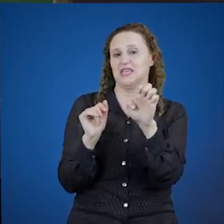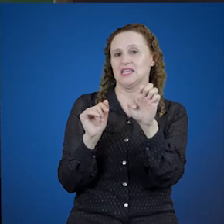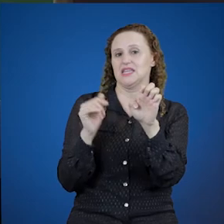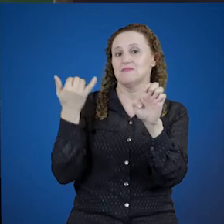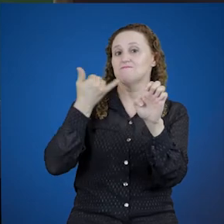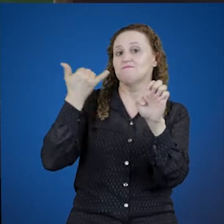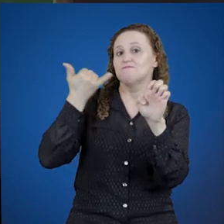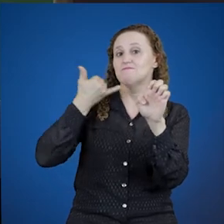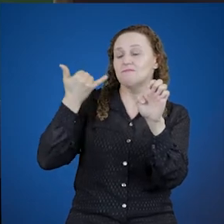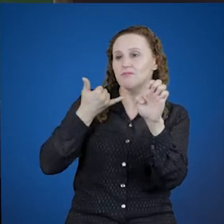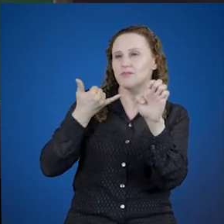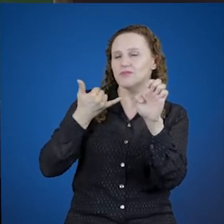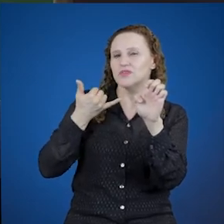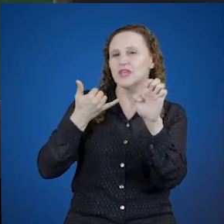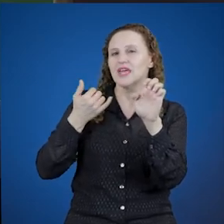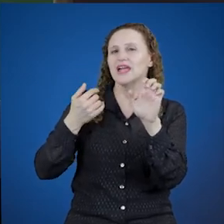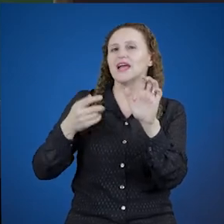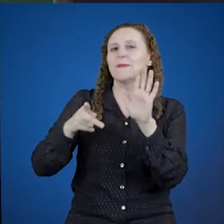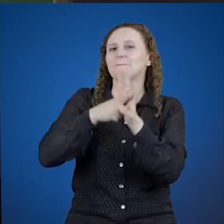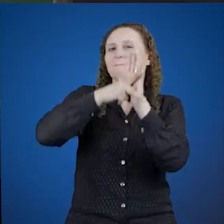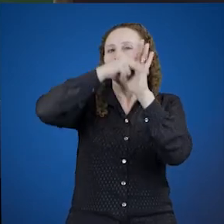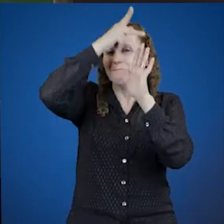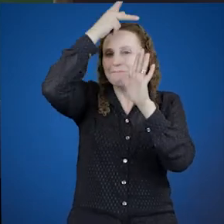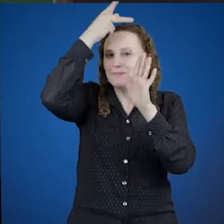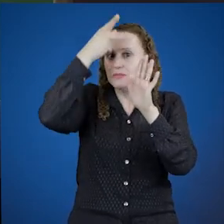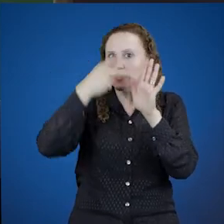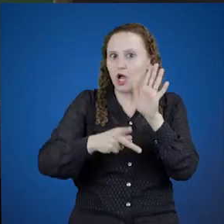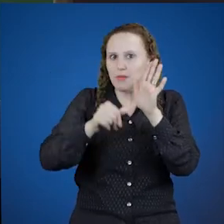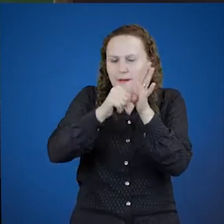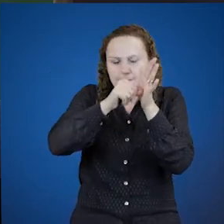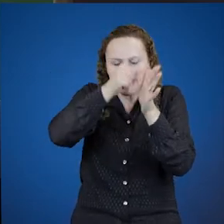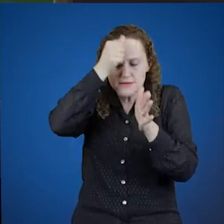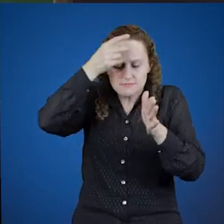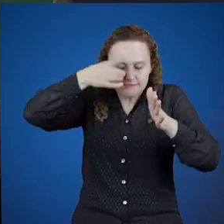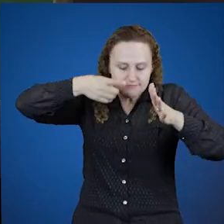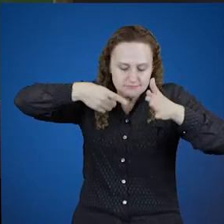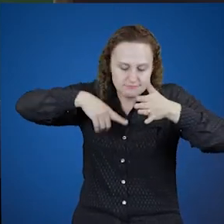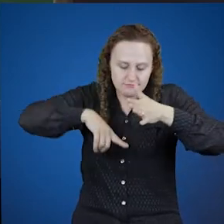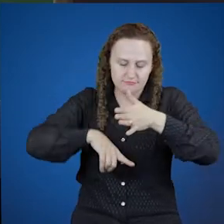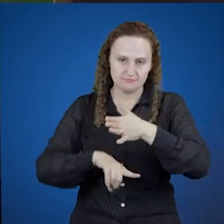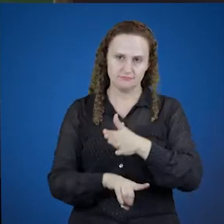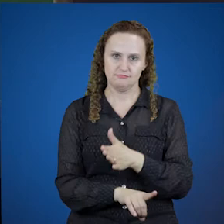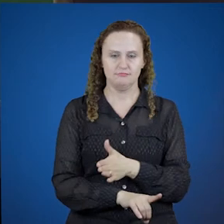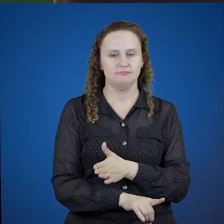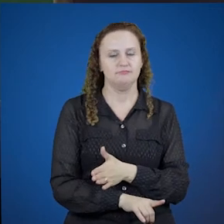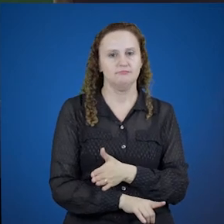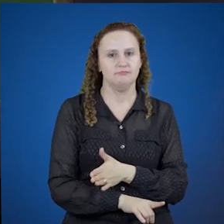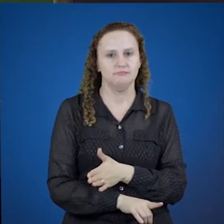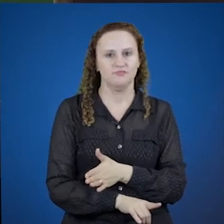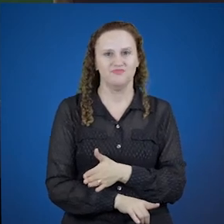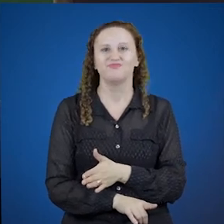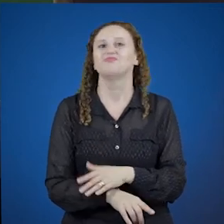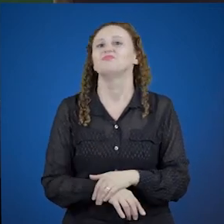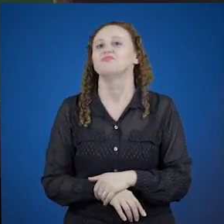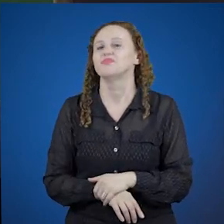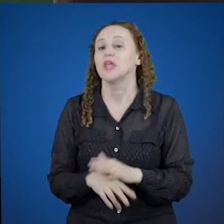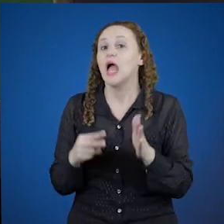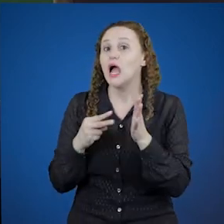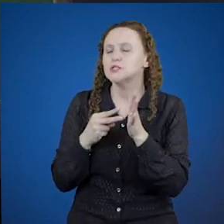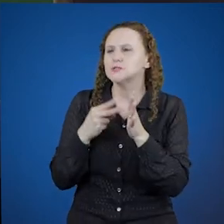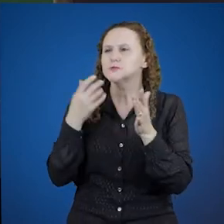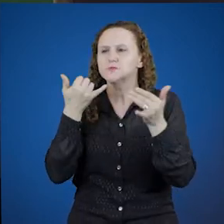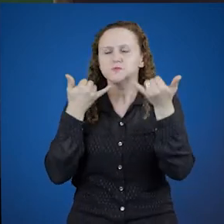a palavra lua pertence a primeira declinação a